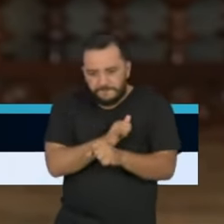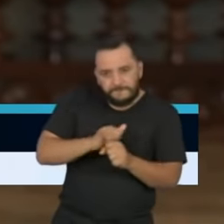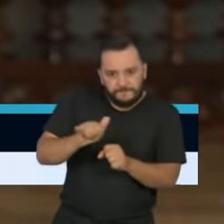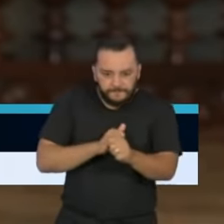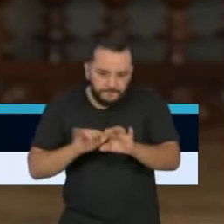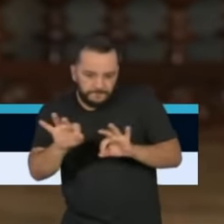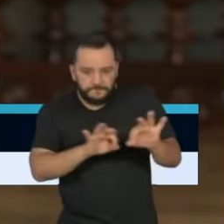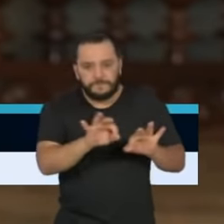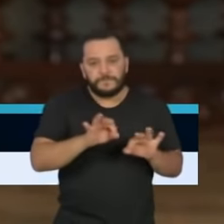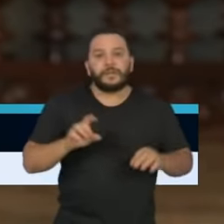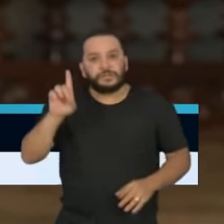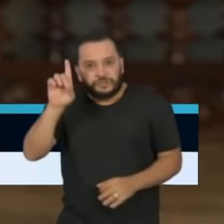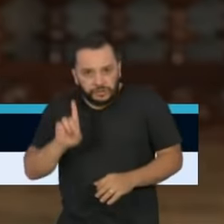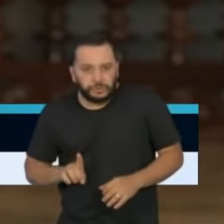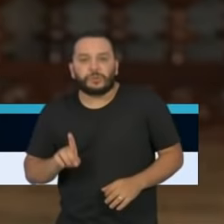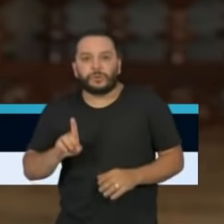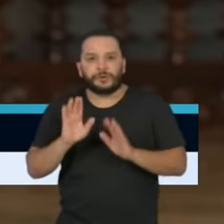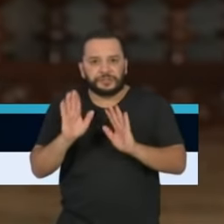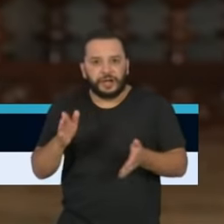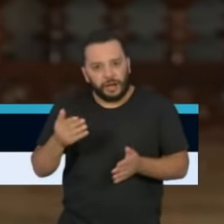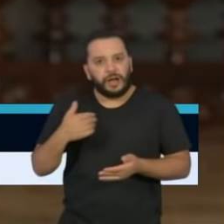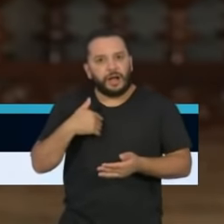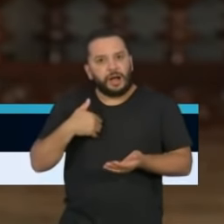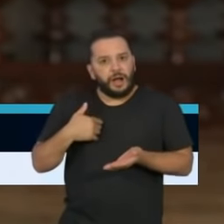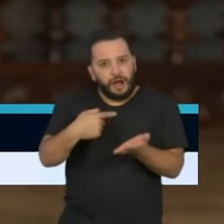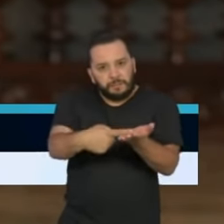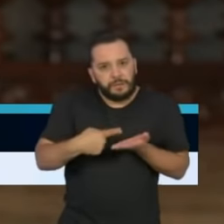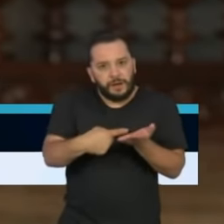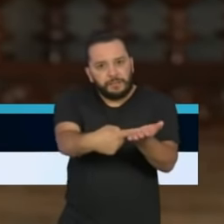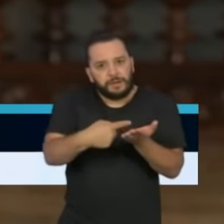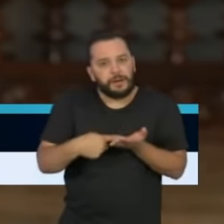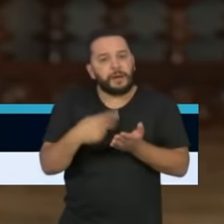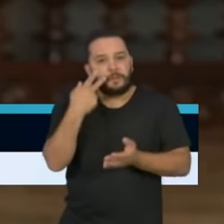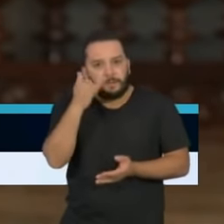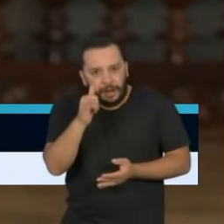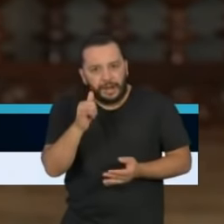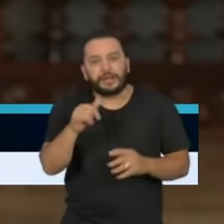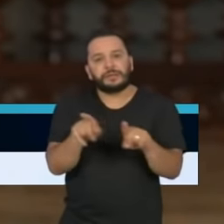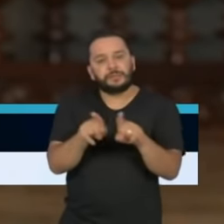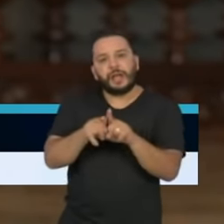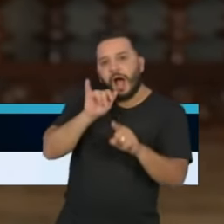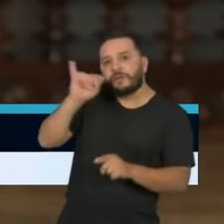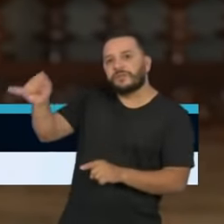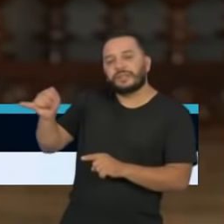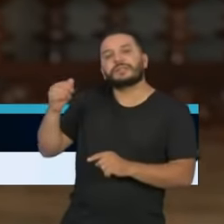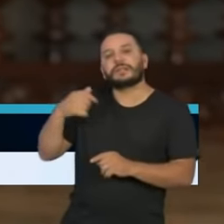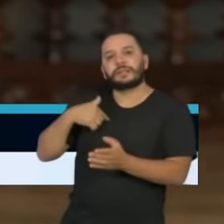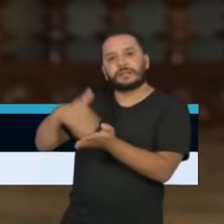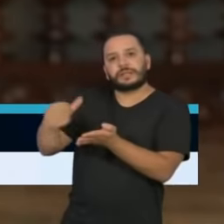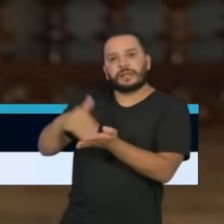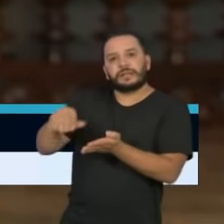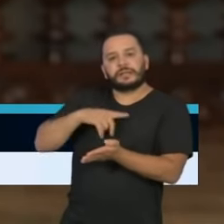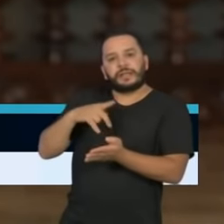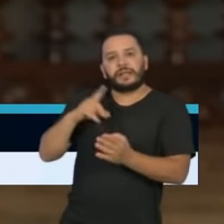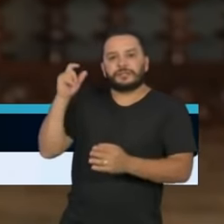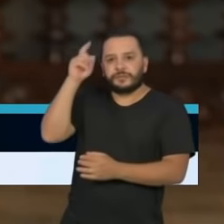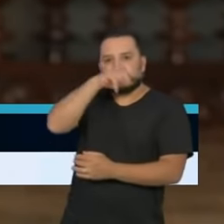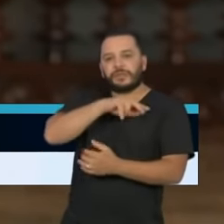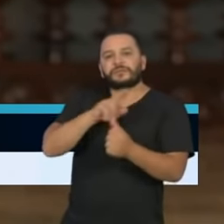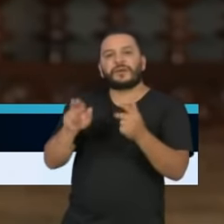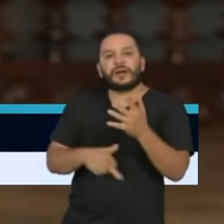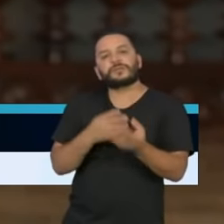dirigentes regionais estão em contato com os pais e reportando para a secretaria os vários tipos de dificuldades para ver como é que a